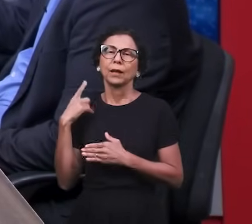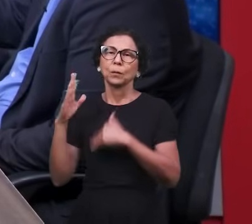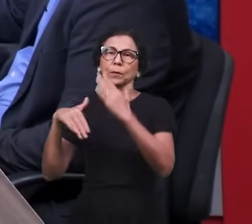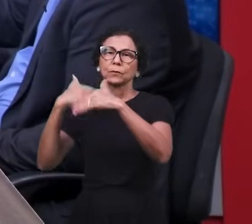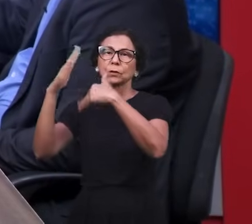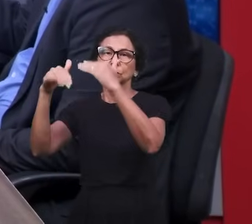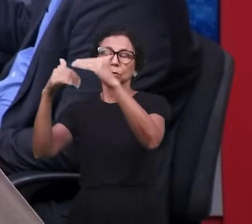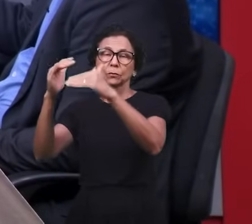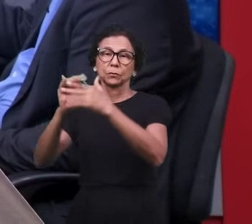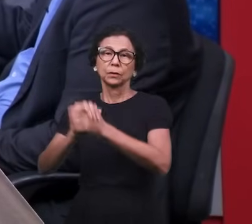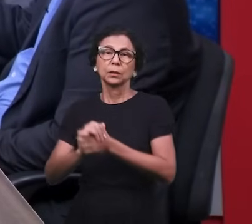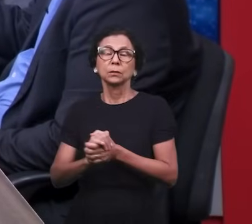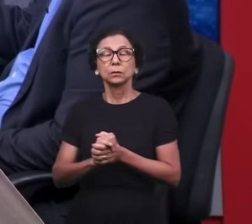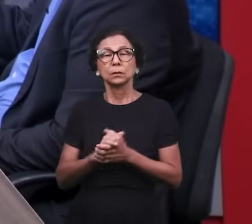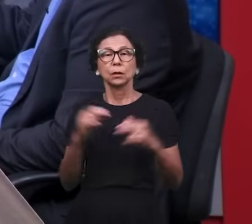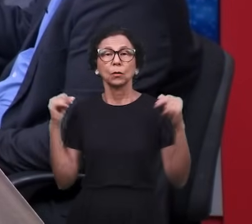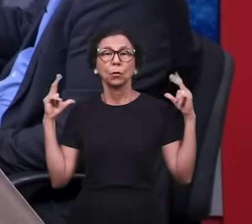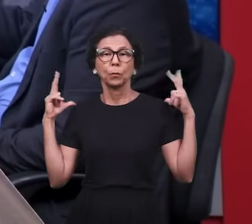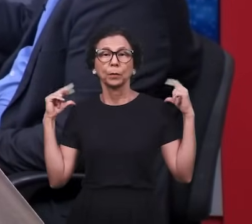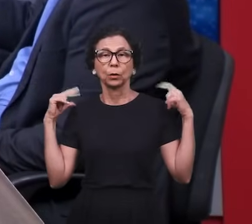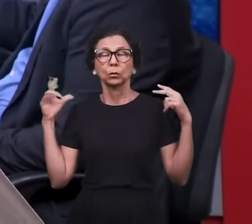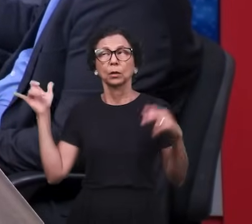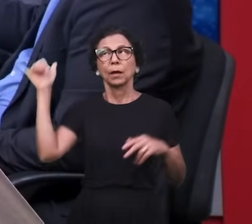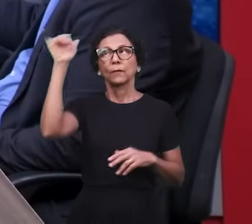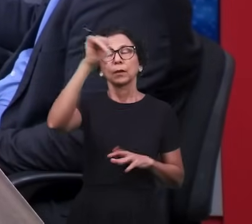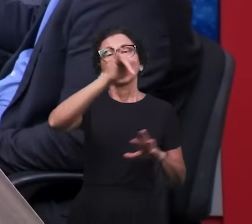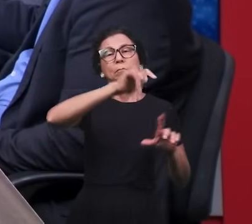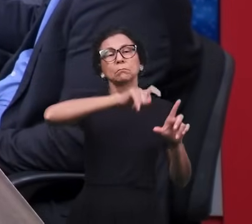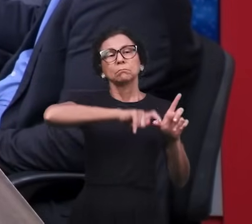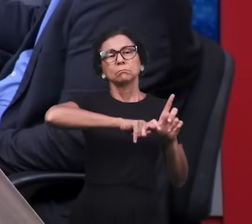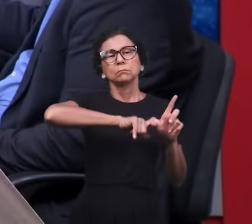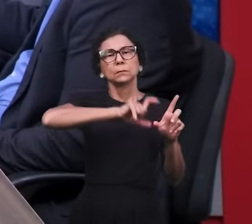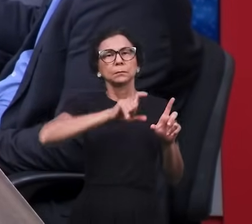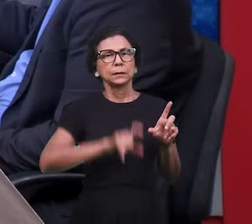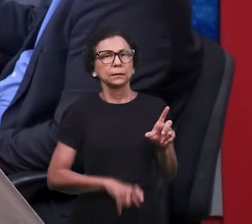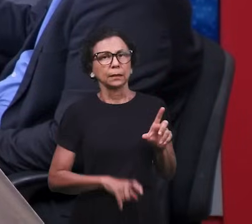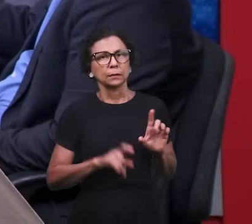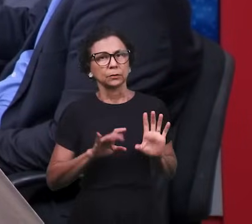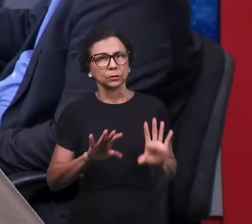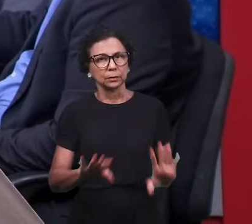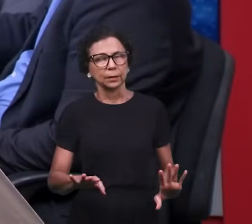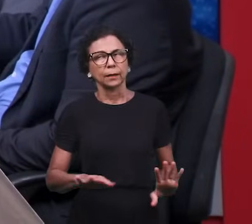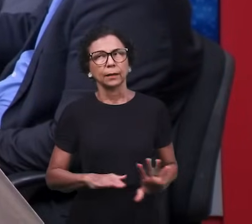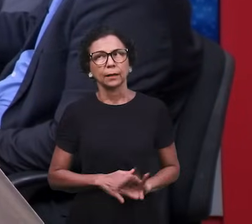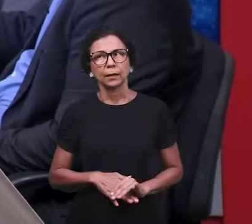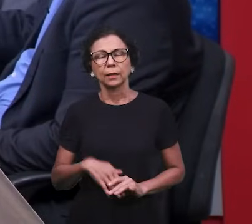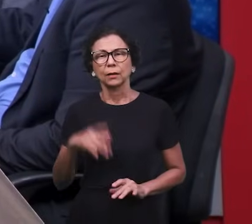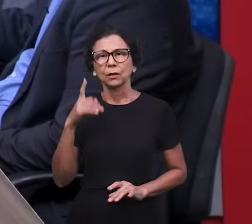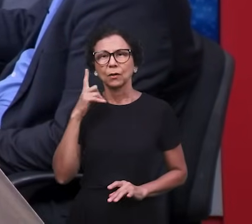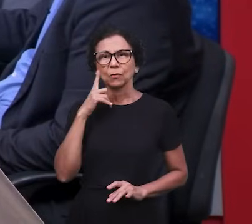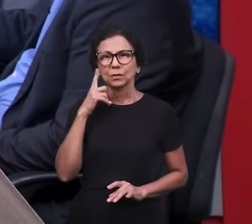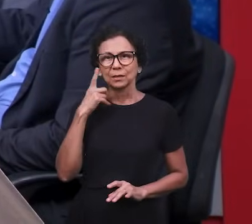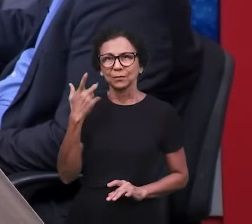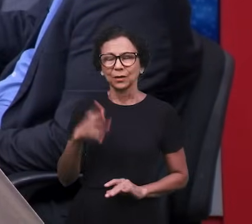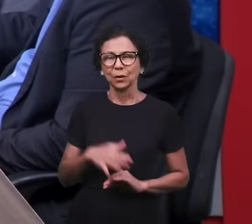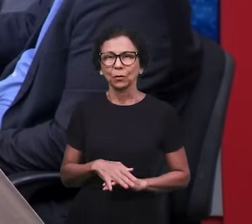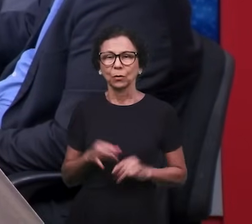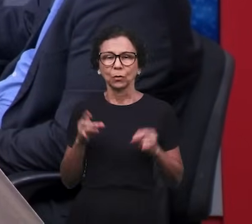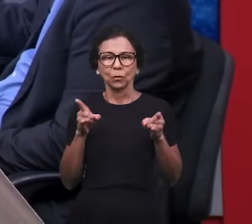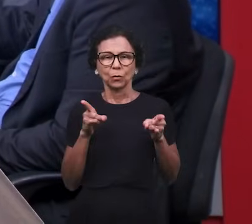vê que no mercado você encontra essas máquinas que fazem